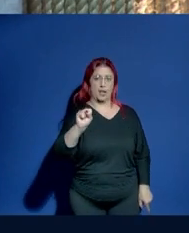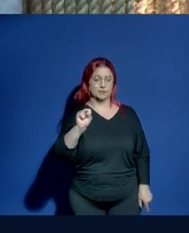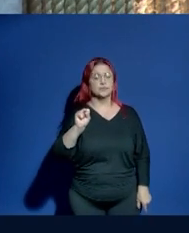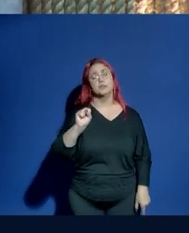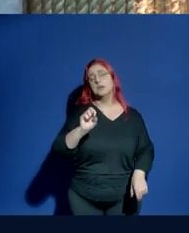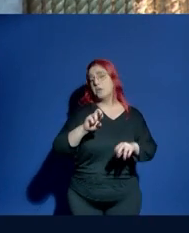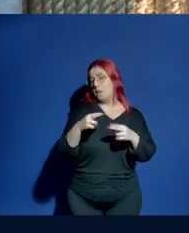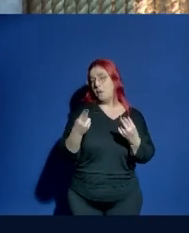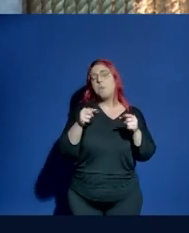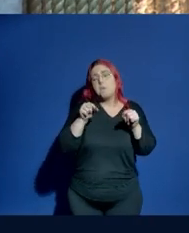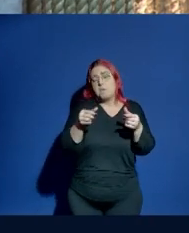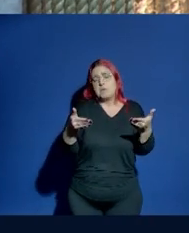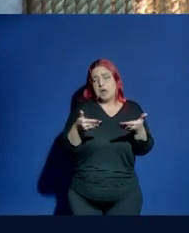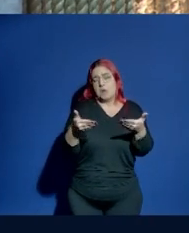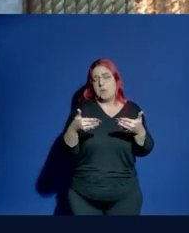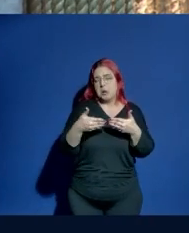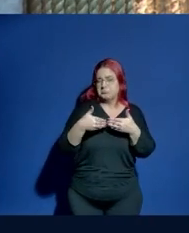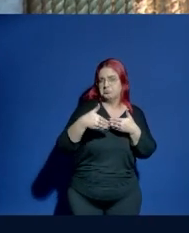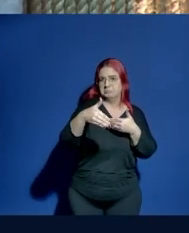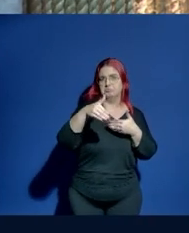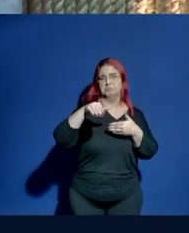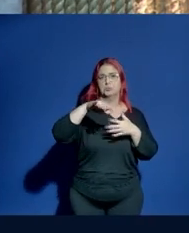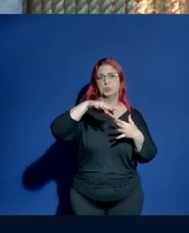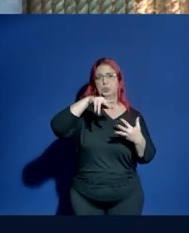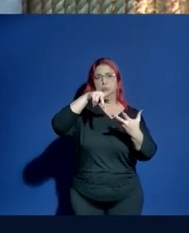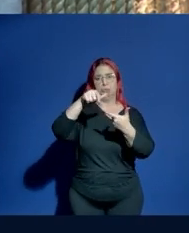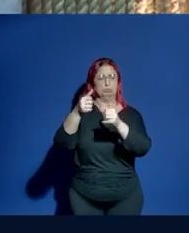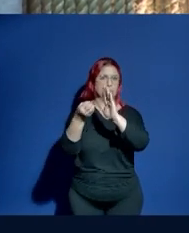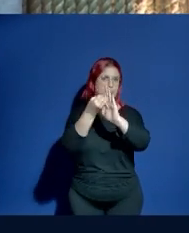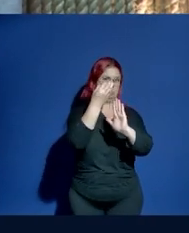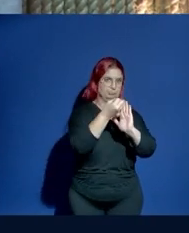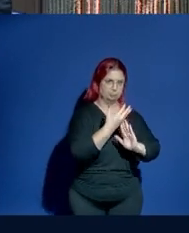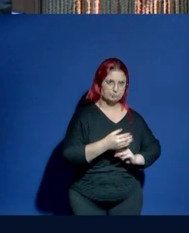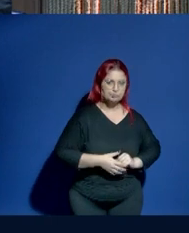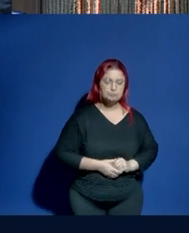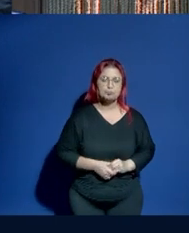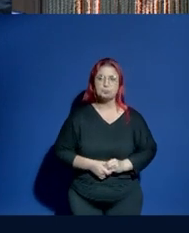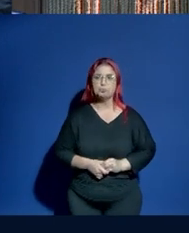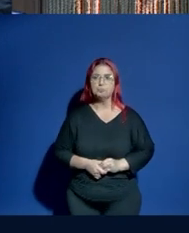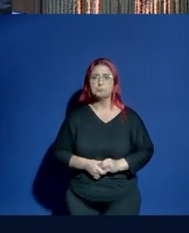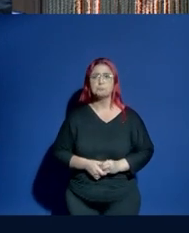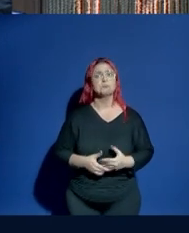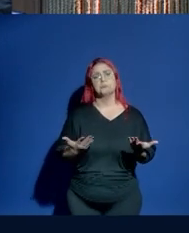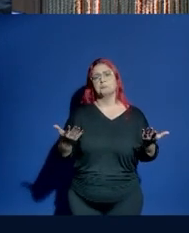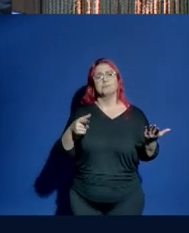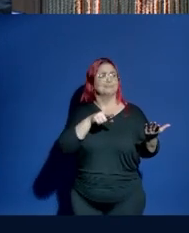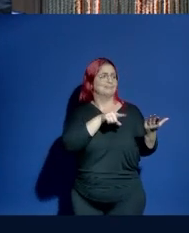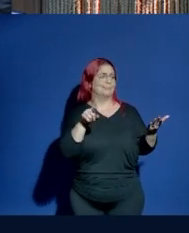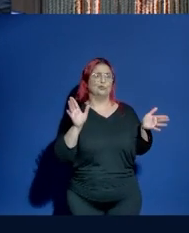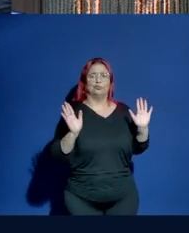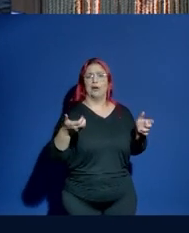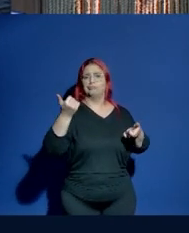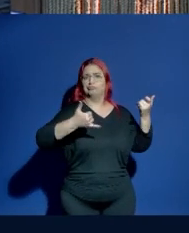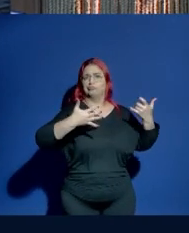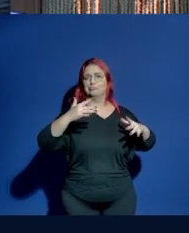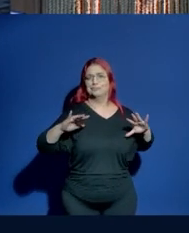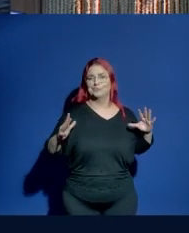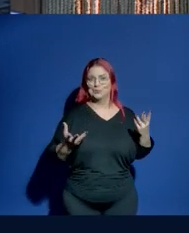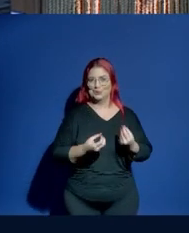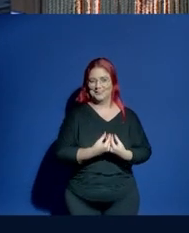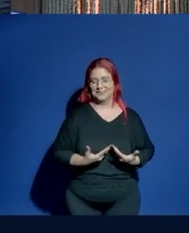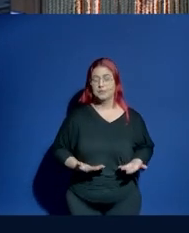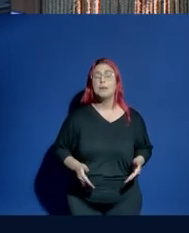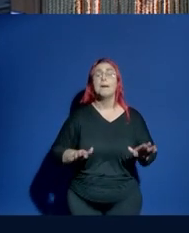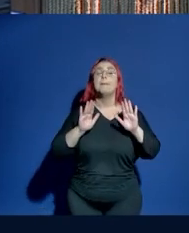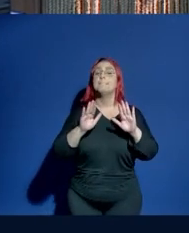background estão sendo desenvolvidos hoje no mundo e no Brasil também tá bom acho que meus colegas falam tudo já sobre o tema mas acho